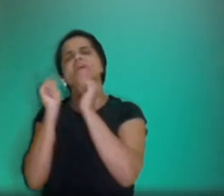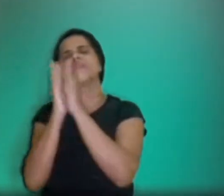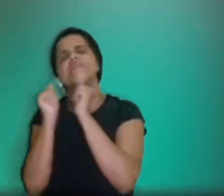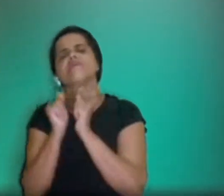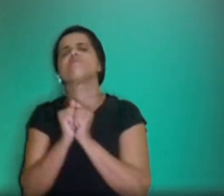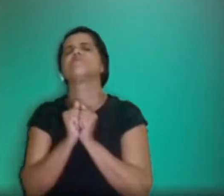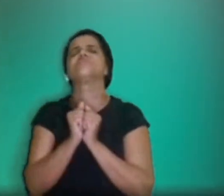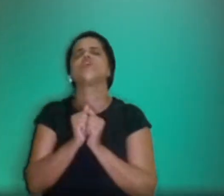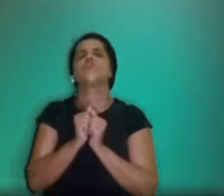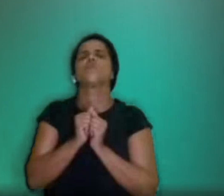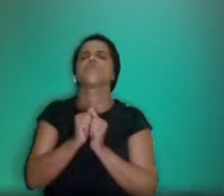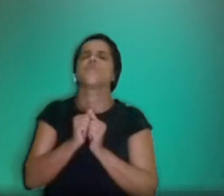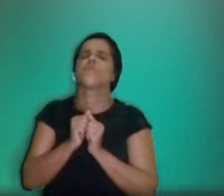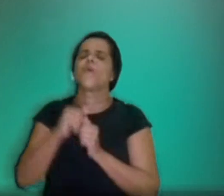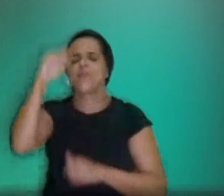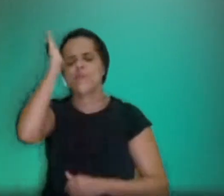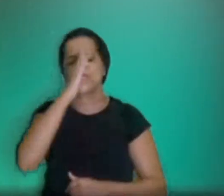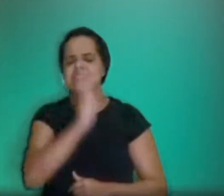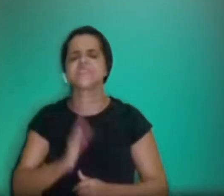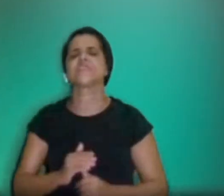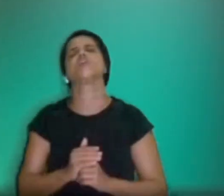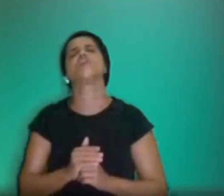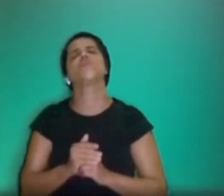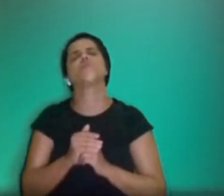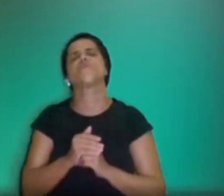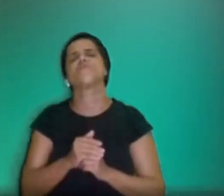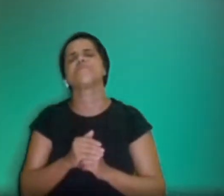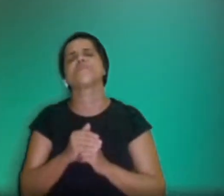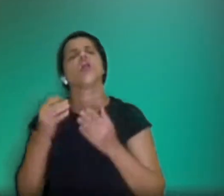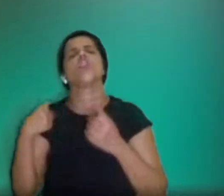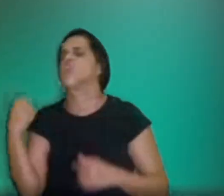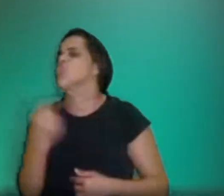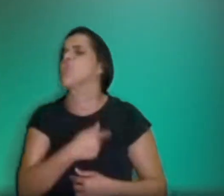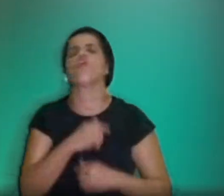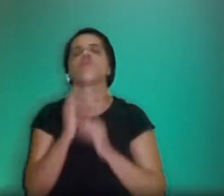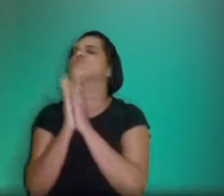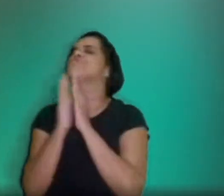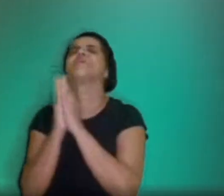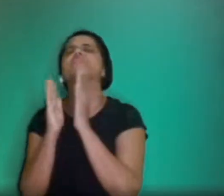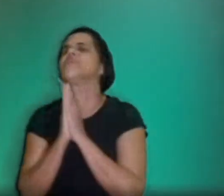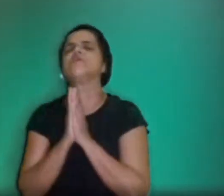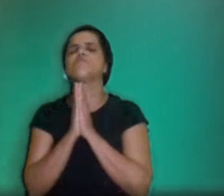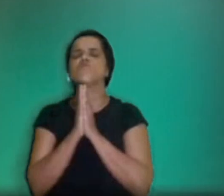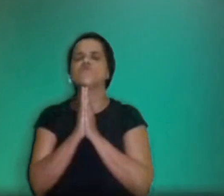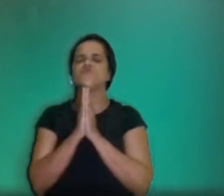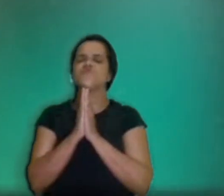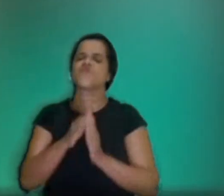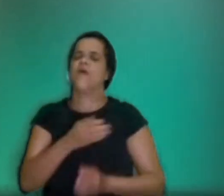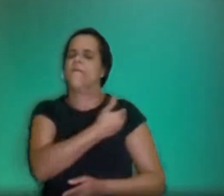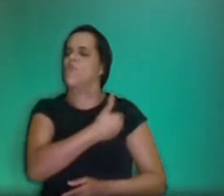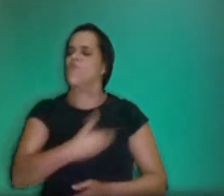nesse momento, ó Deus. Ó Deus, nós te clamamos, Senhor, pela nossa nação. Pai,